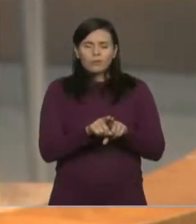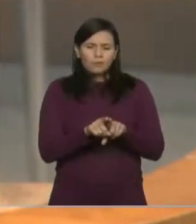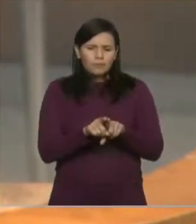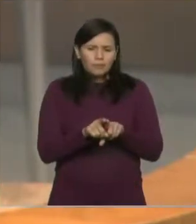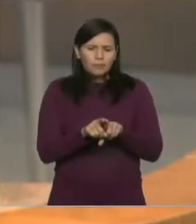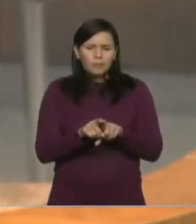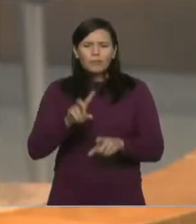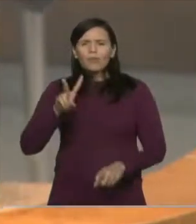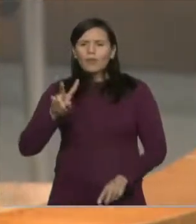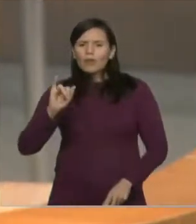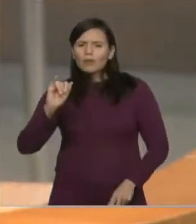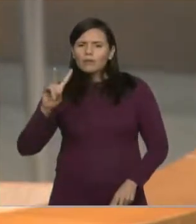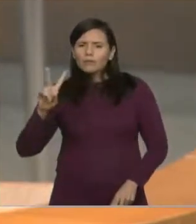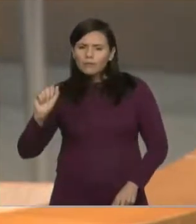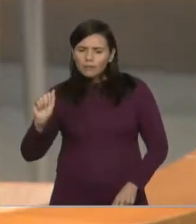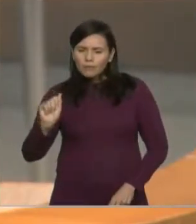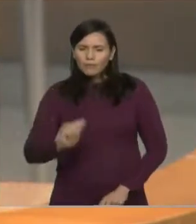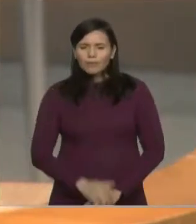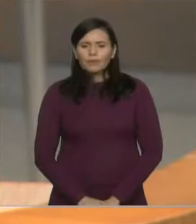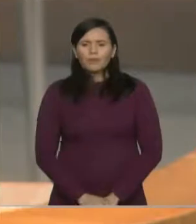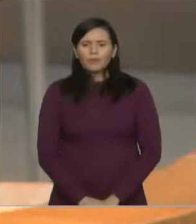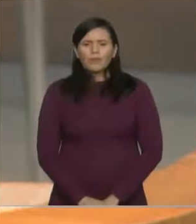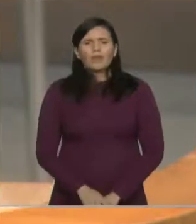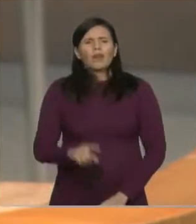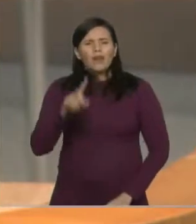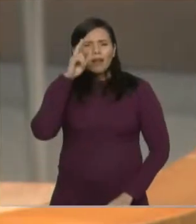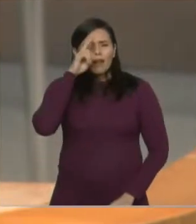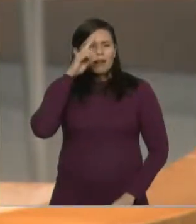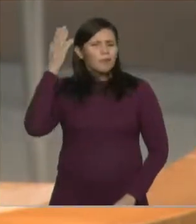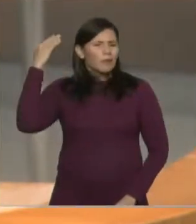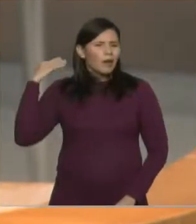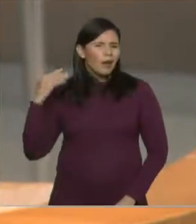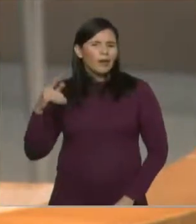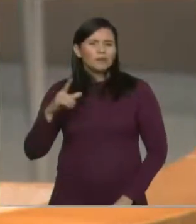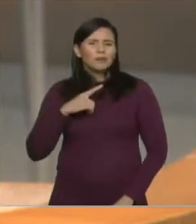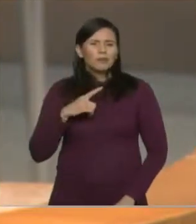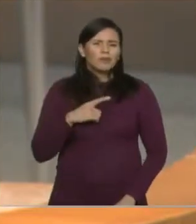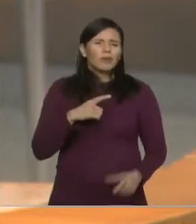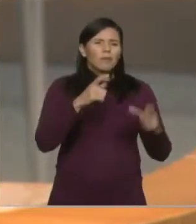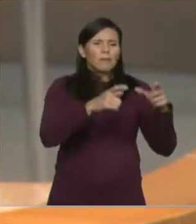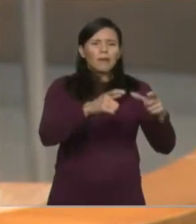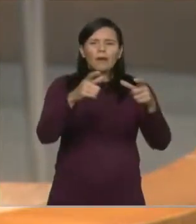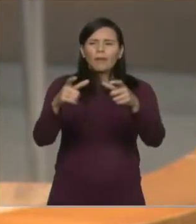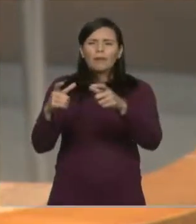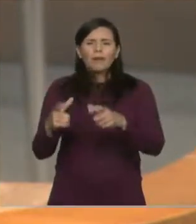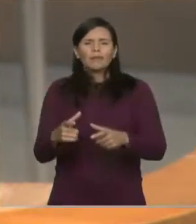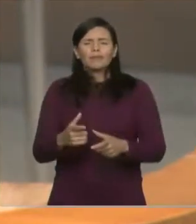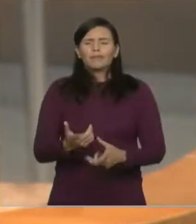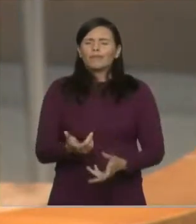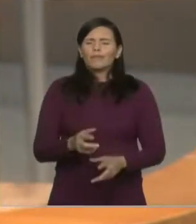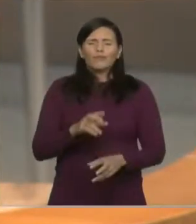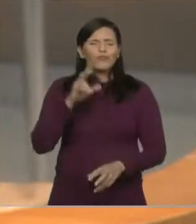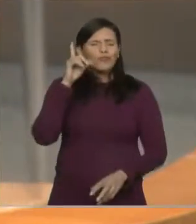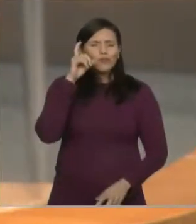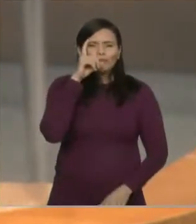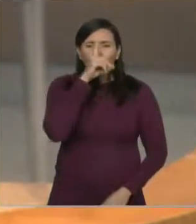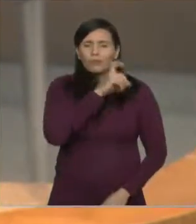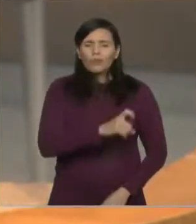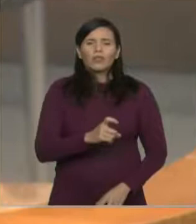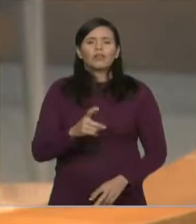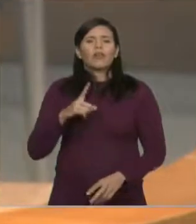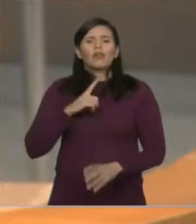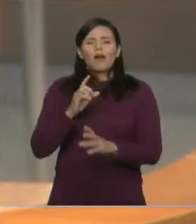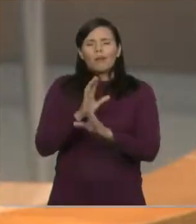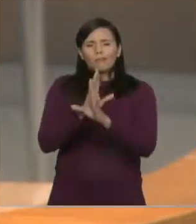da Meia Passagem, aquelas filas quilométricas, aquelas reclamações de que os usuários ficavam horas e horas